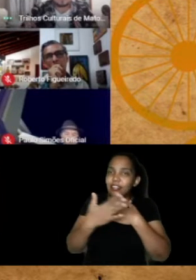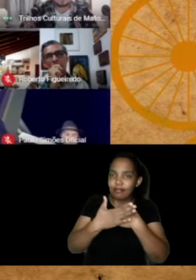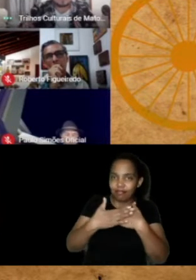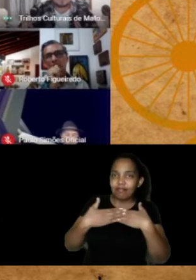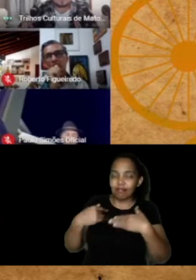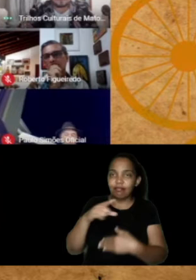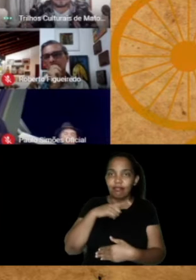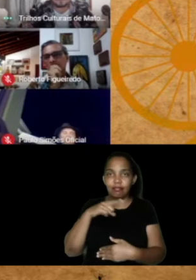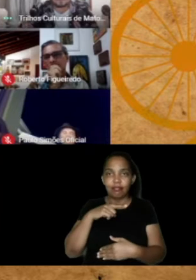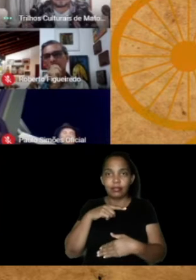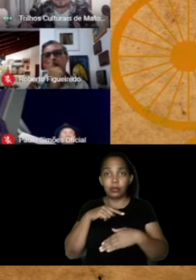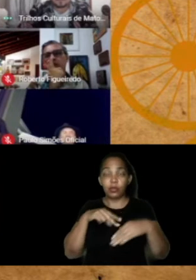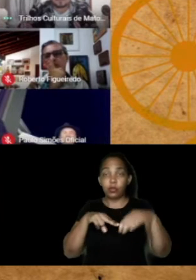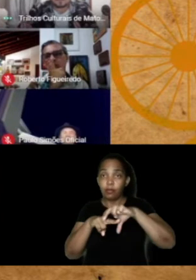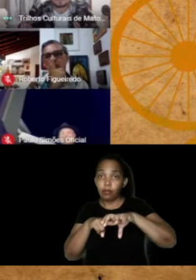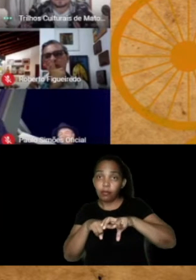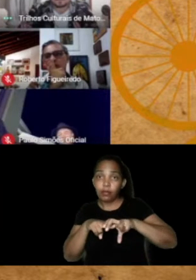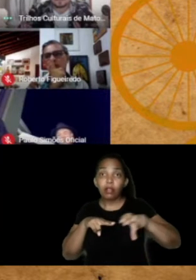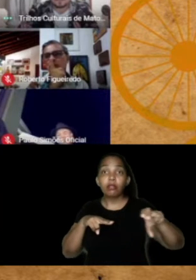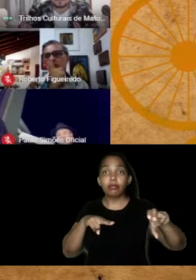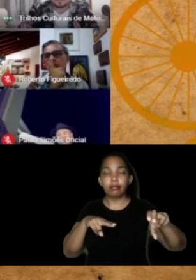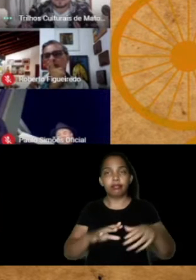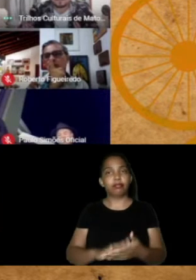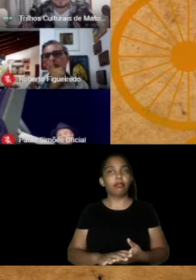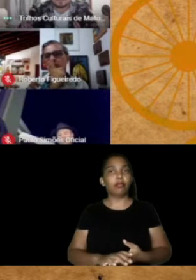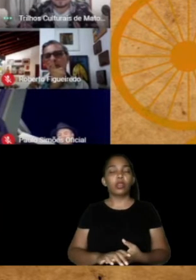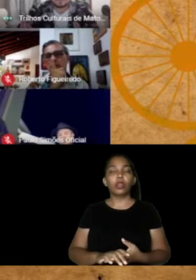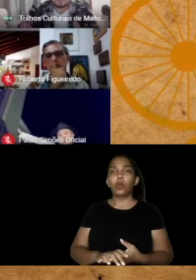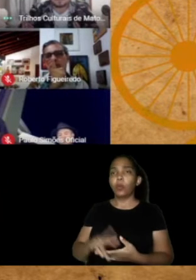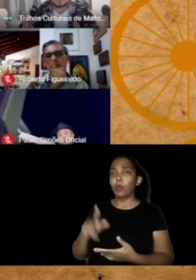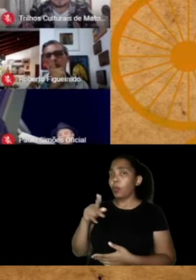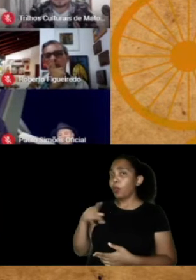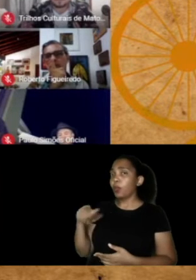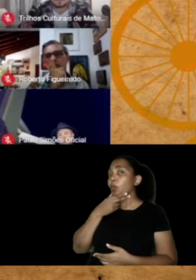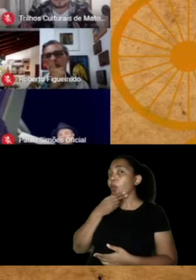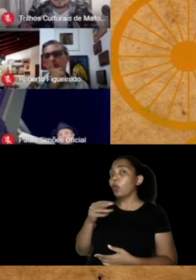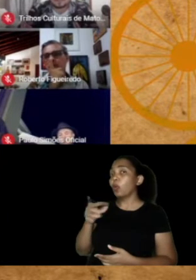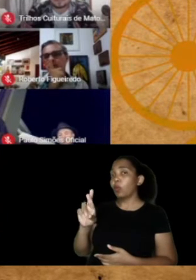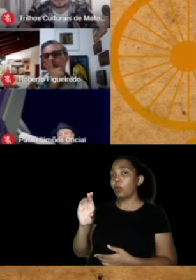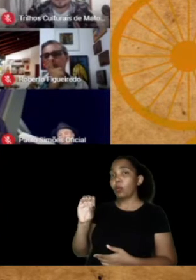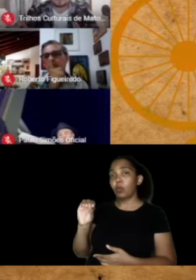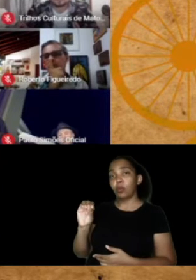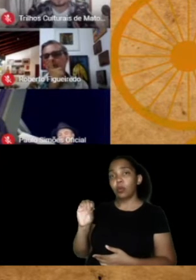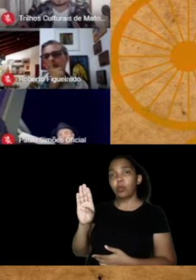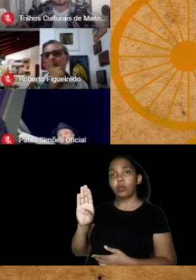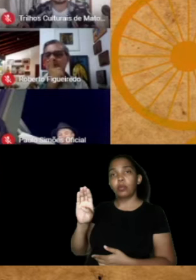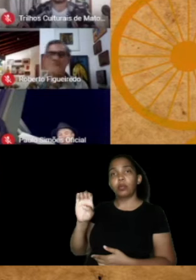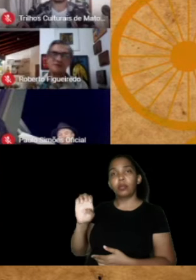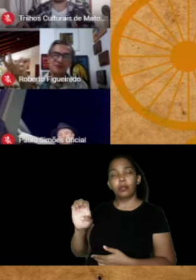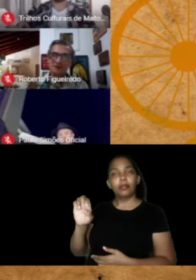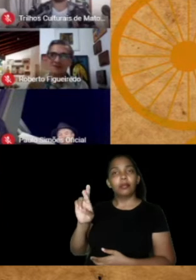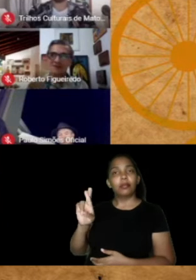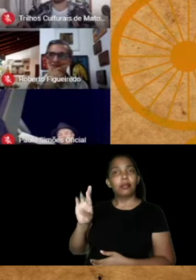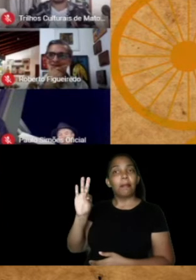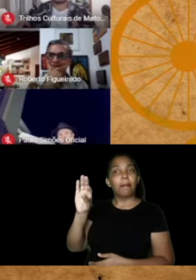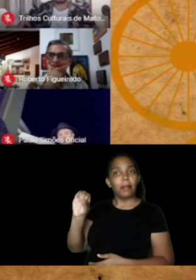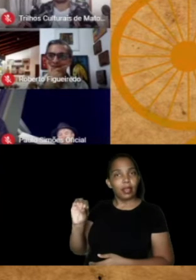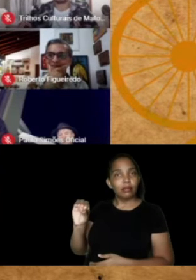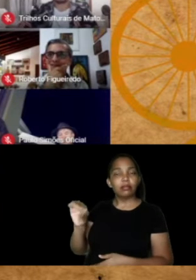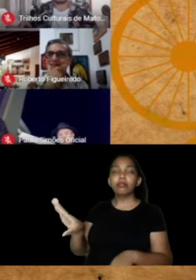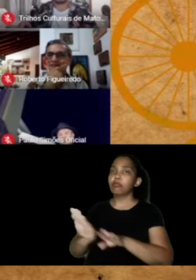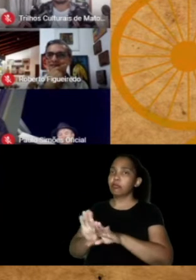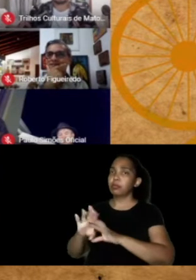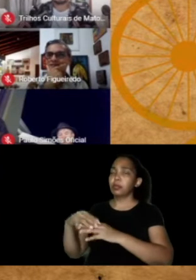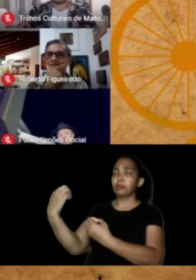professor Roberto foi meu professor, fui aluna dele, a gente não deixa de ser, né, professor? Sempre está